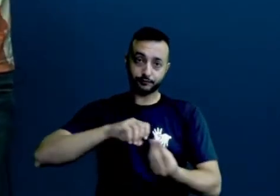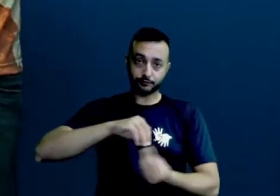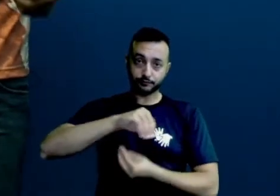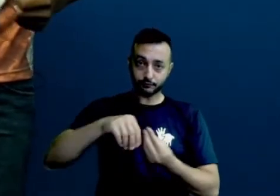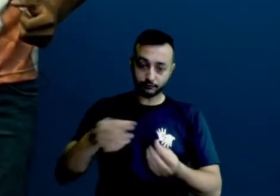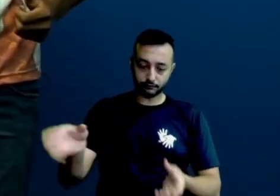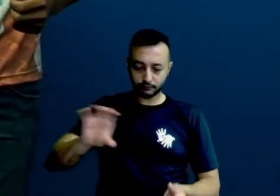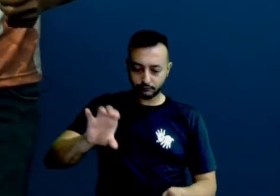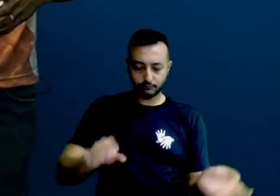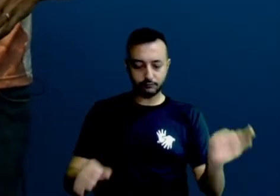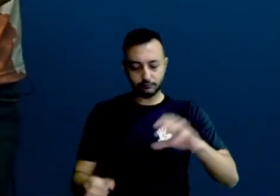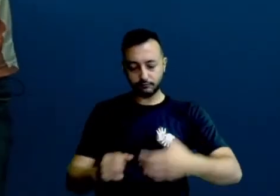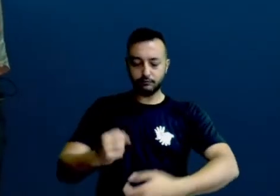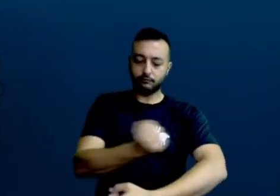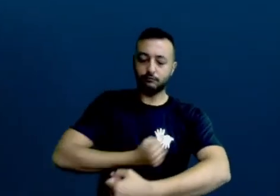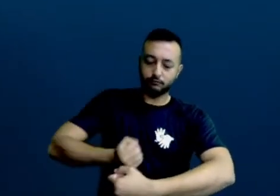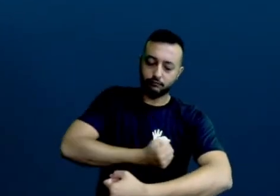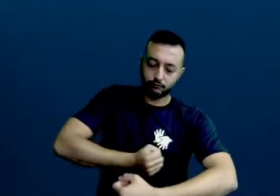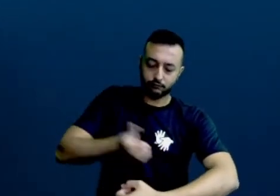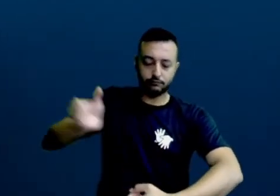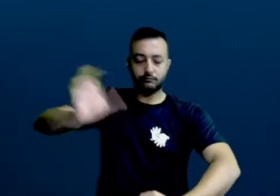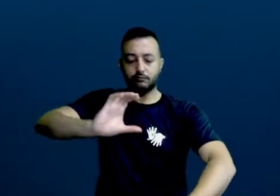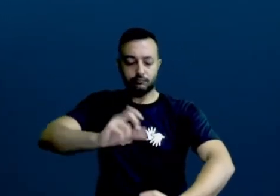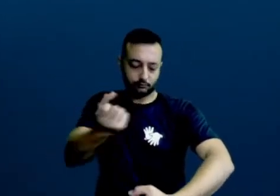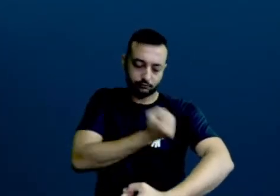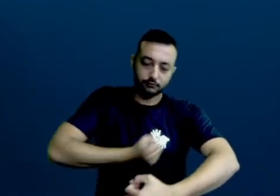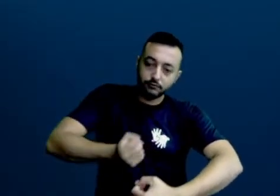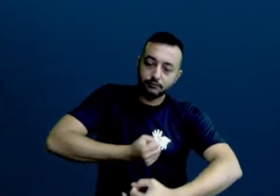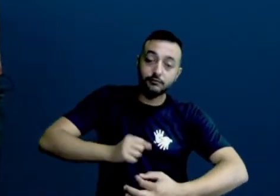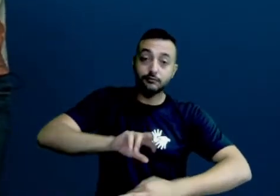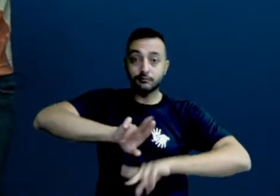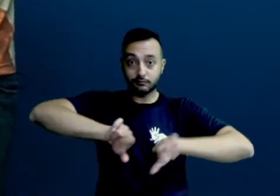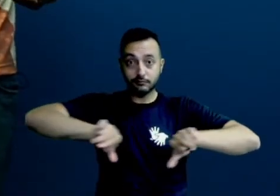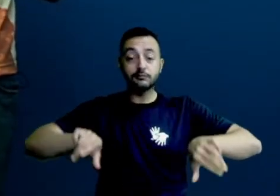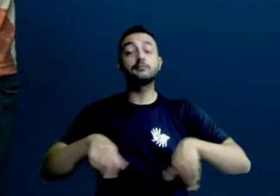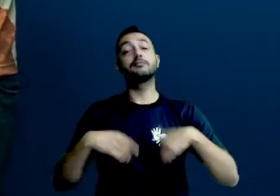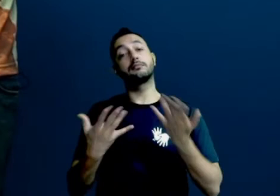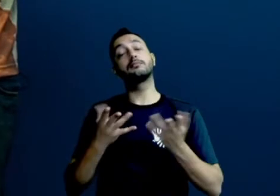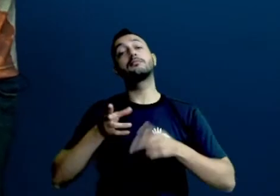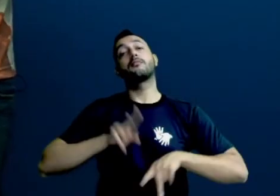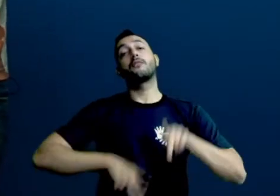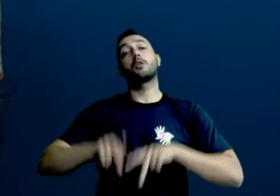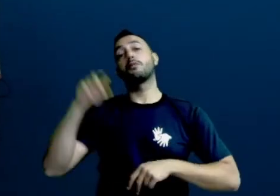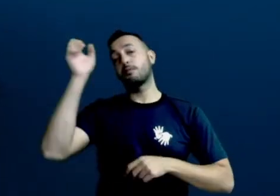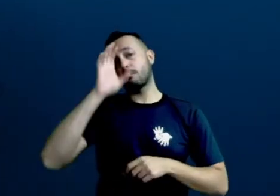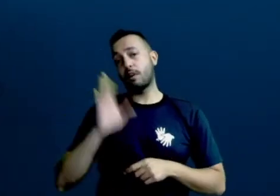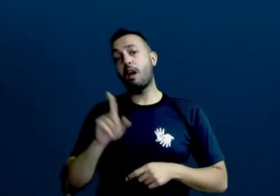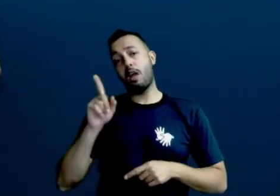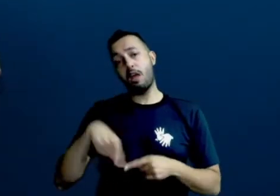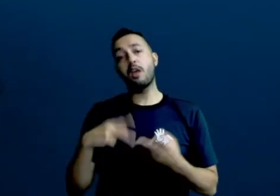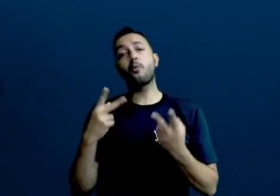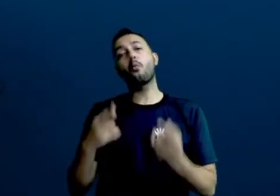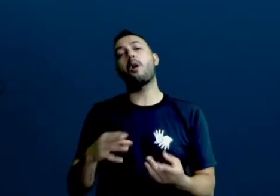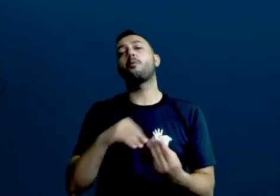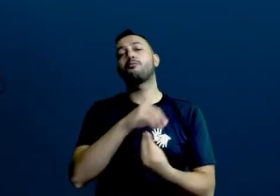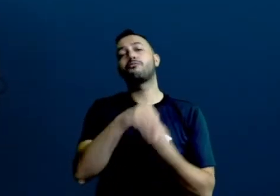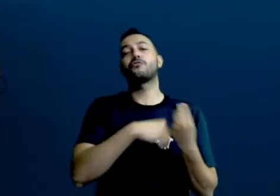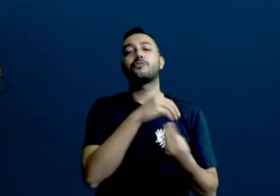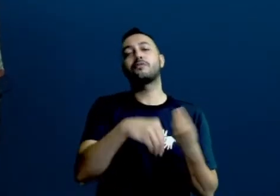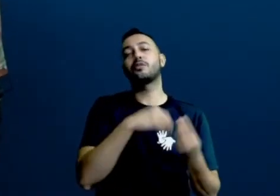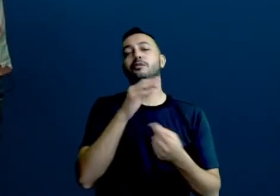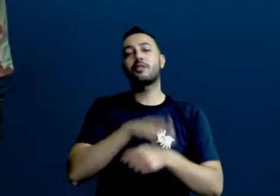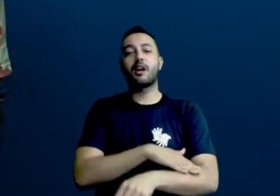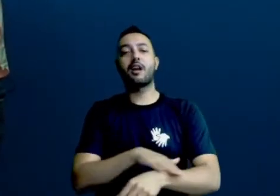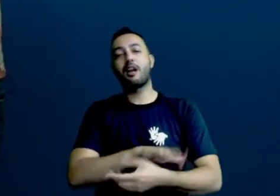vai Tá misturando vários ingredientes né ali na preparação daquele bolo Portanto o povo brasileiro é uma mistura de várias raças